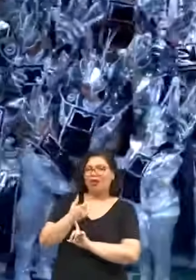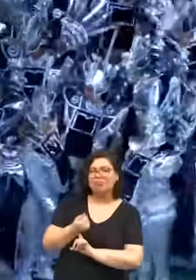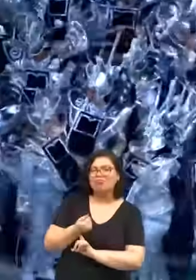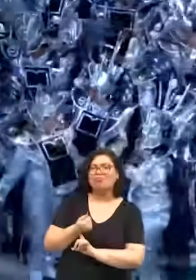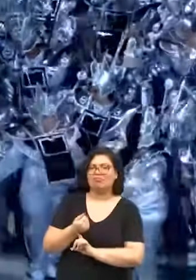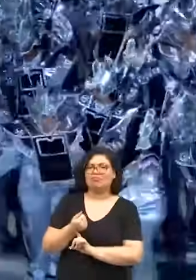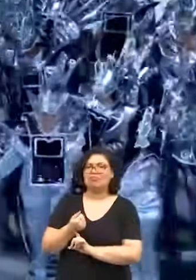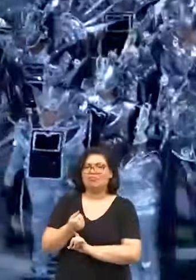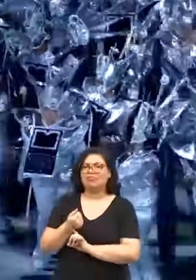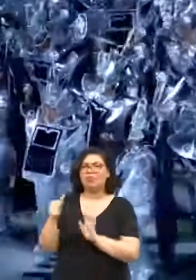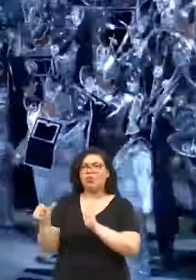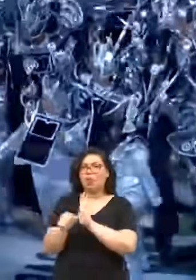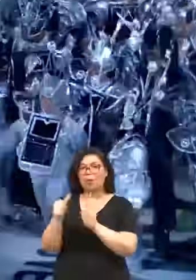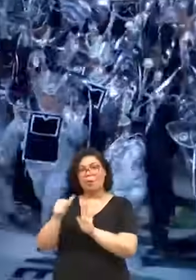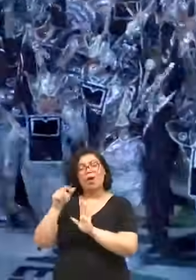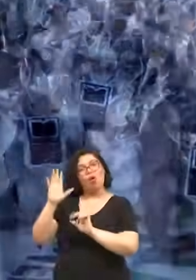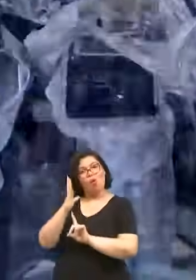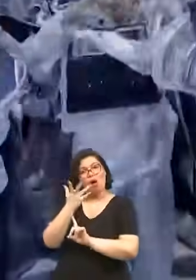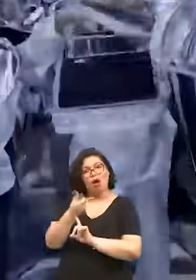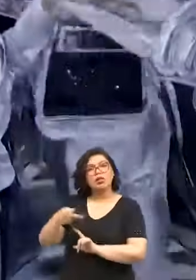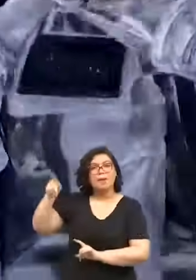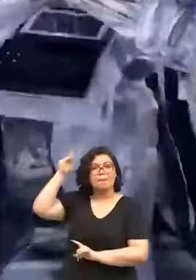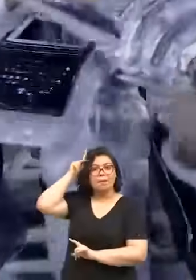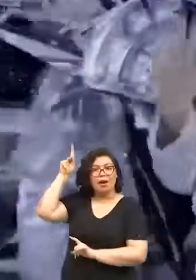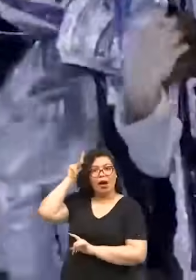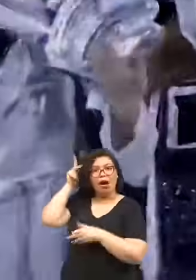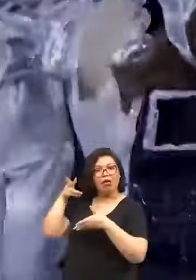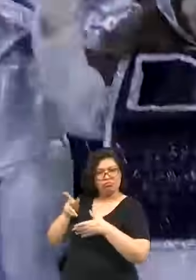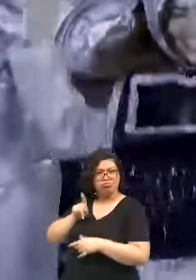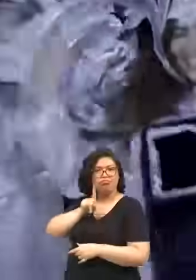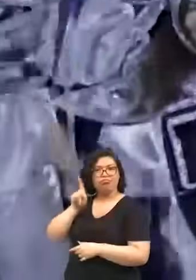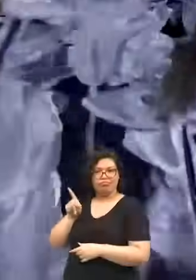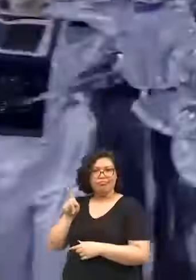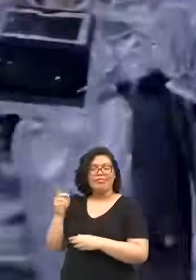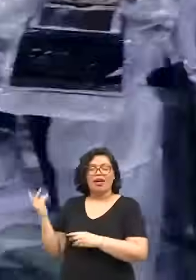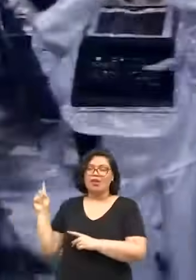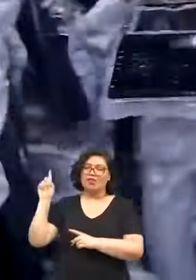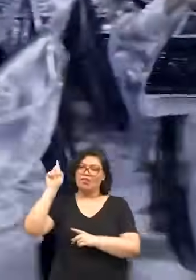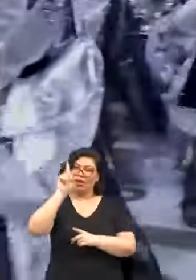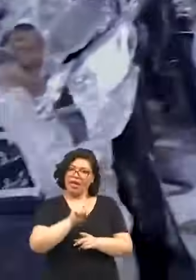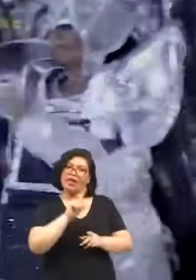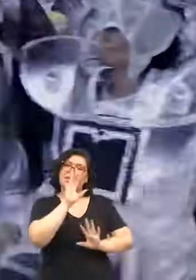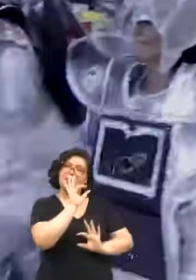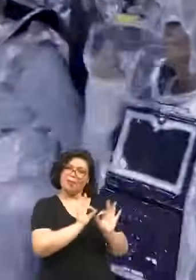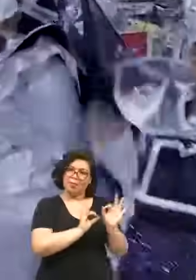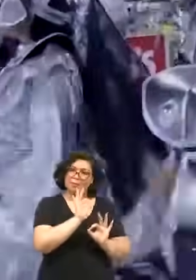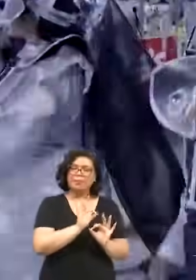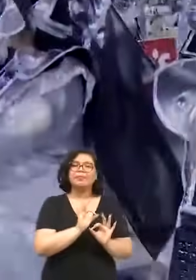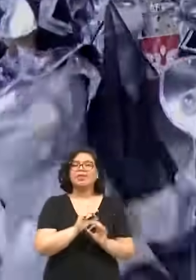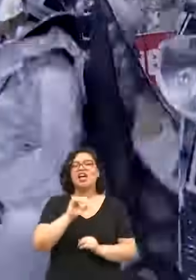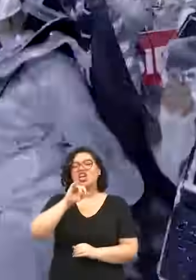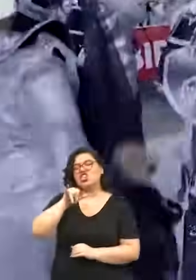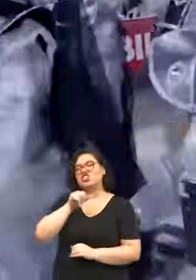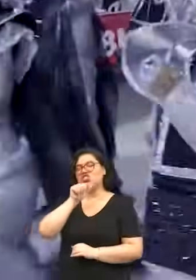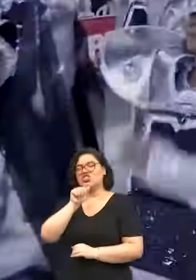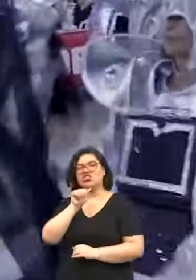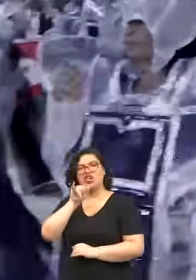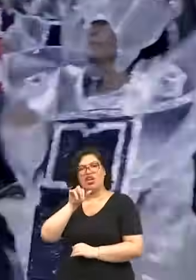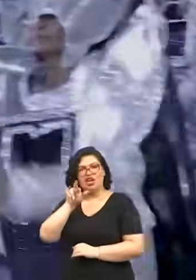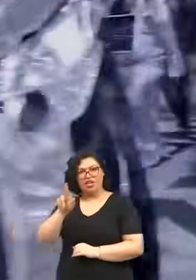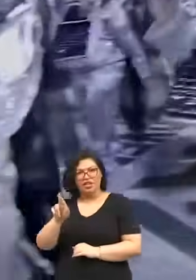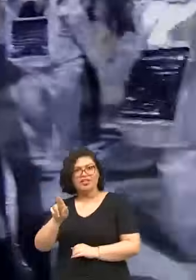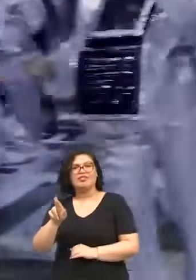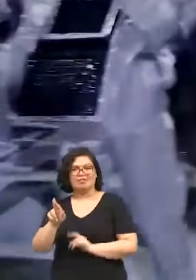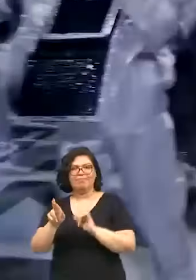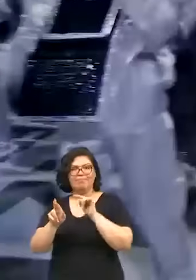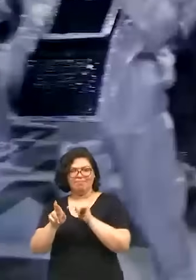o primeiro artista parintinense para fazer isso, exatamente. Trouxe Jair Mendes para o Carnaval de Manaus